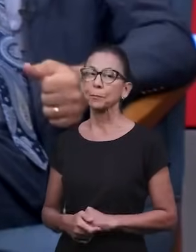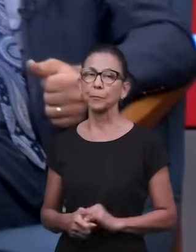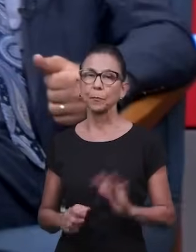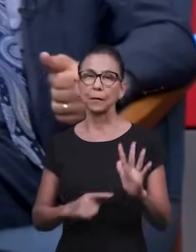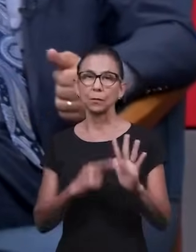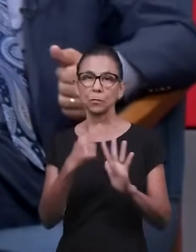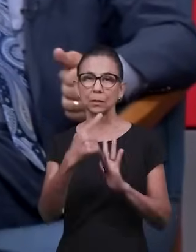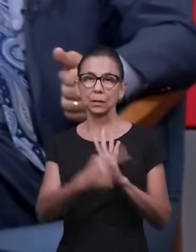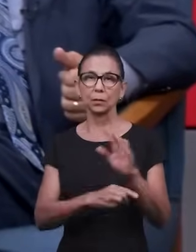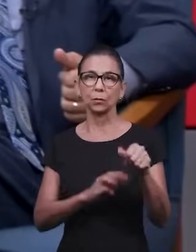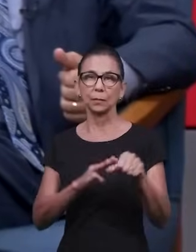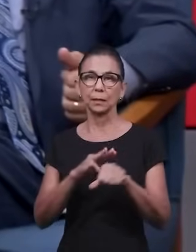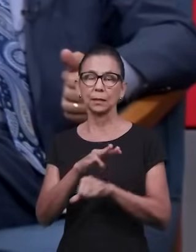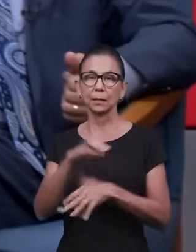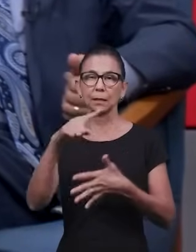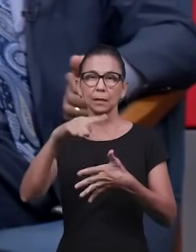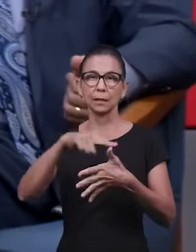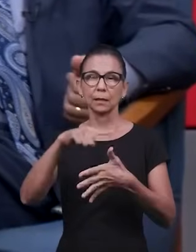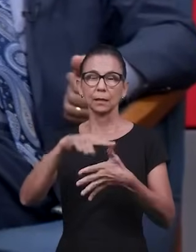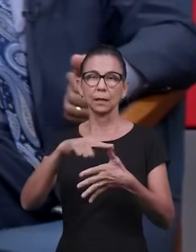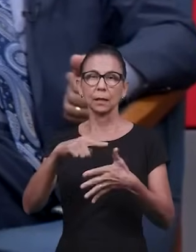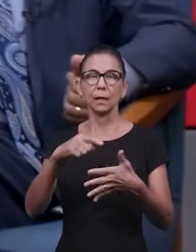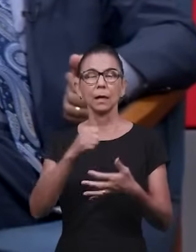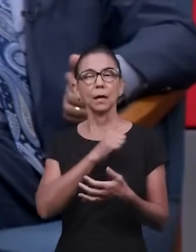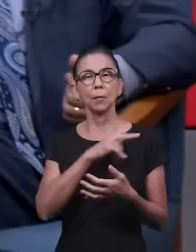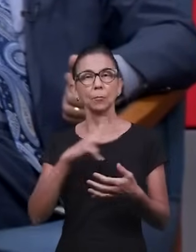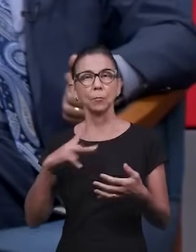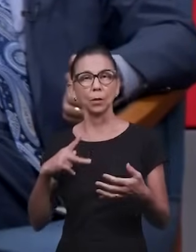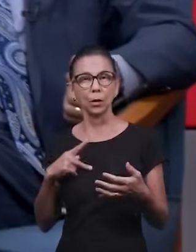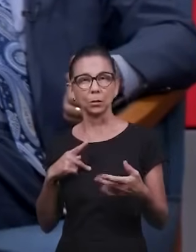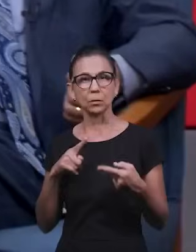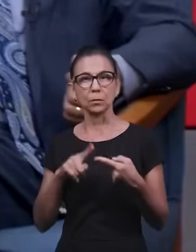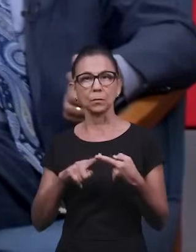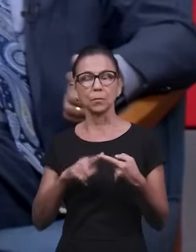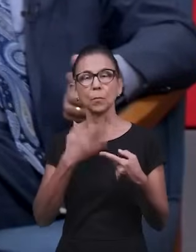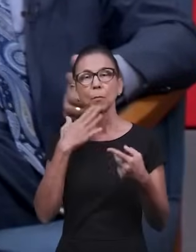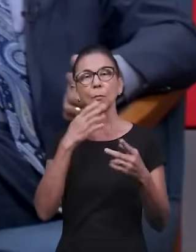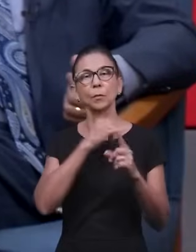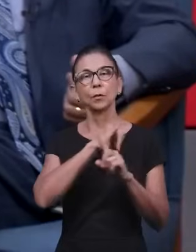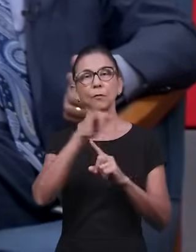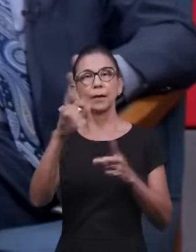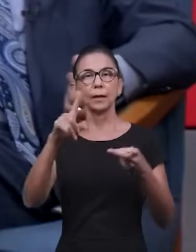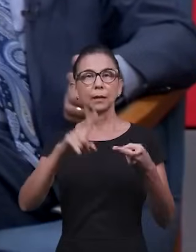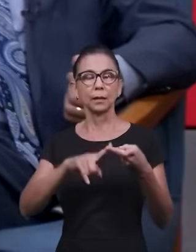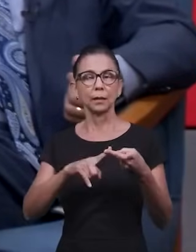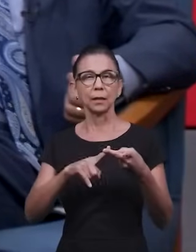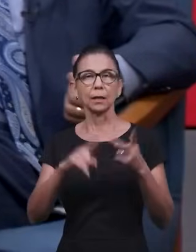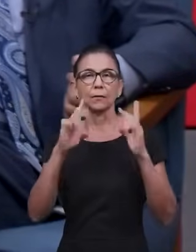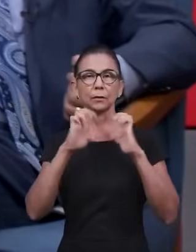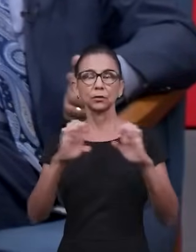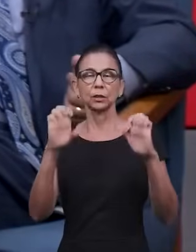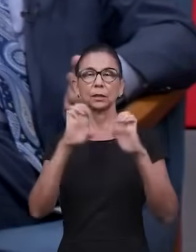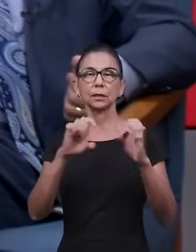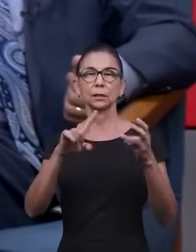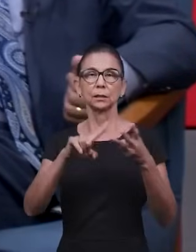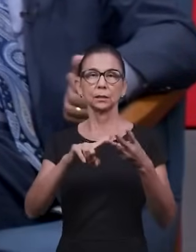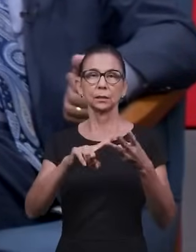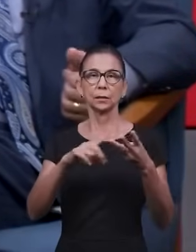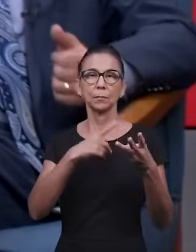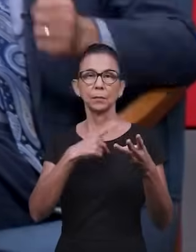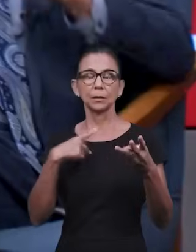é dado Apóstolo a outro profeta outro Evangelista